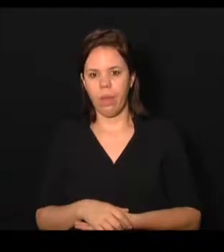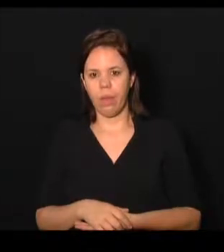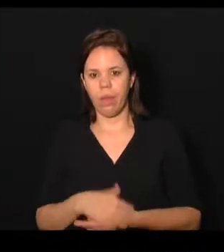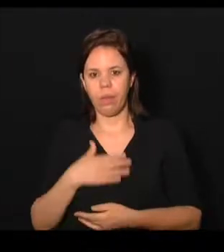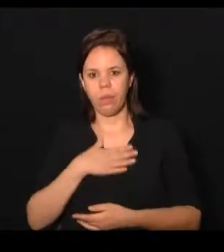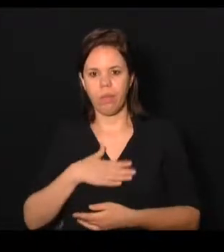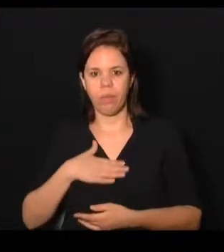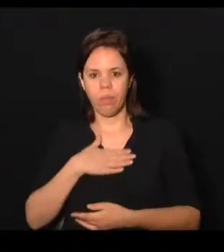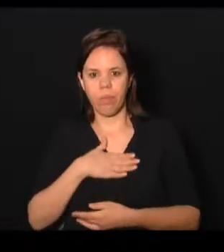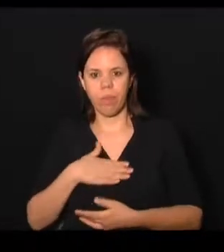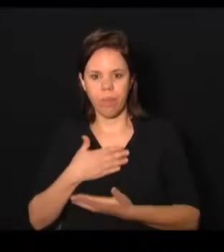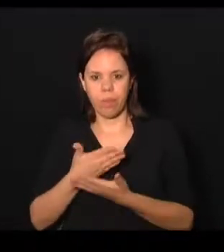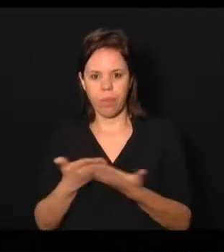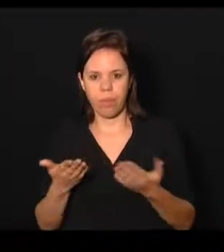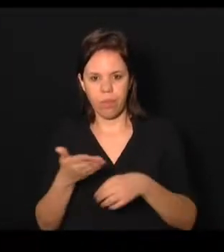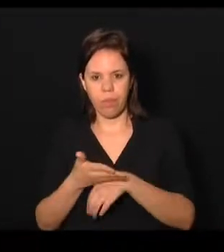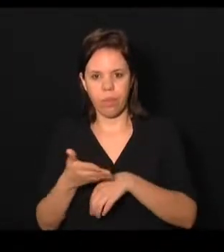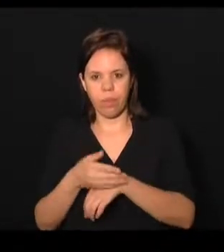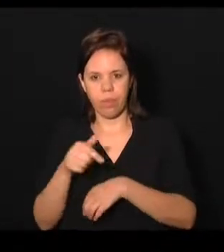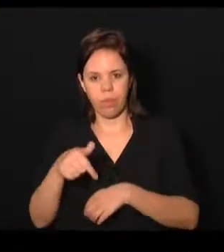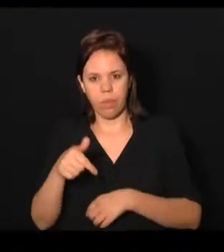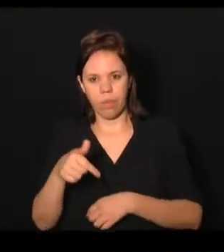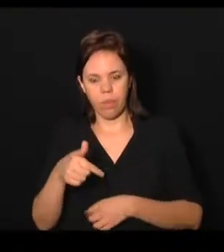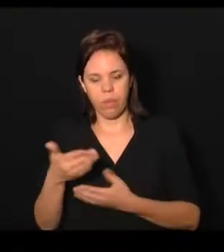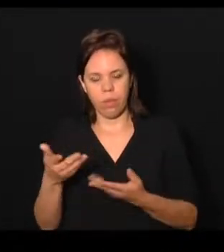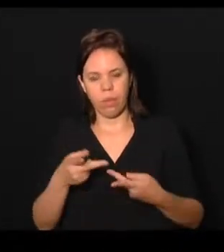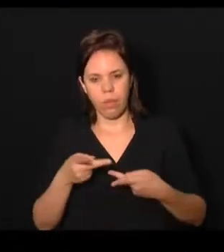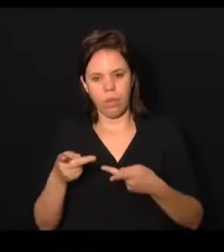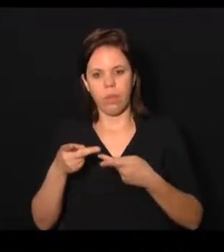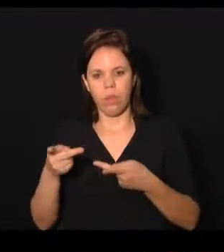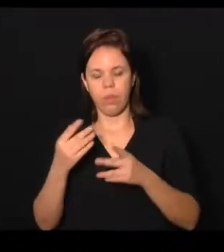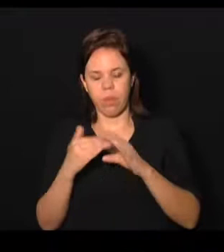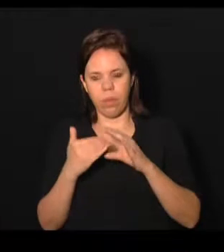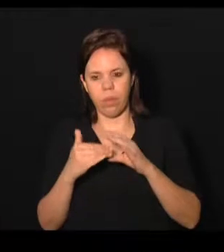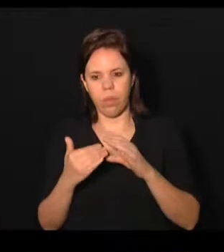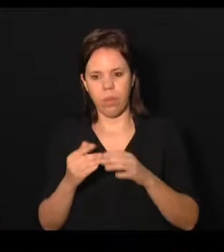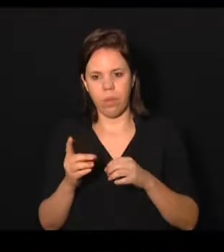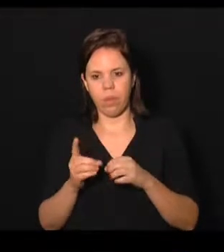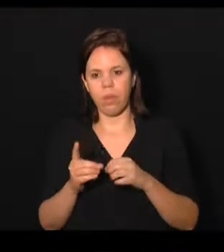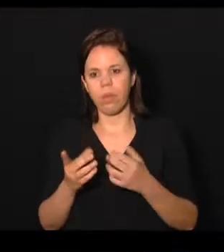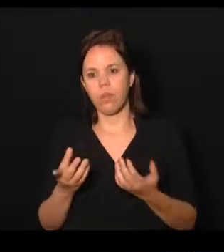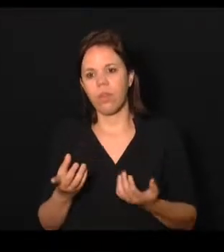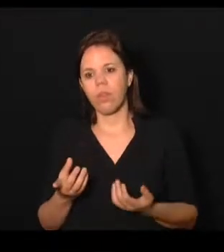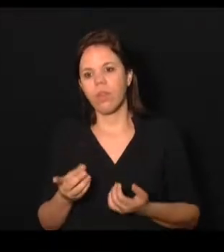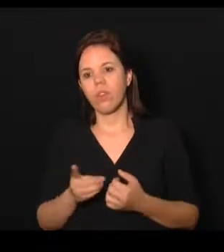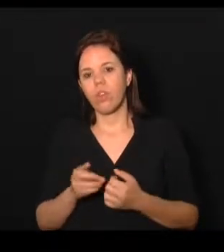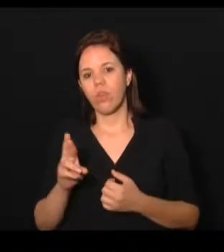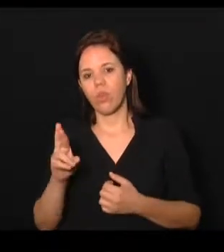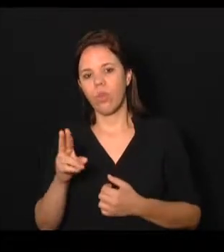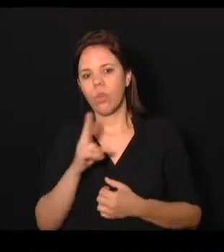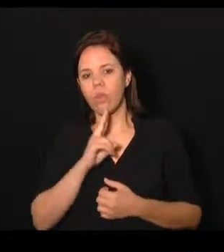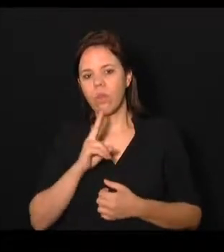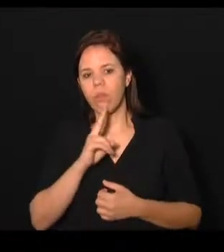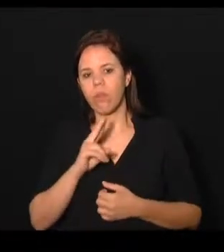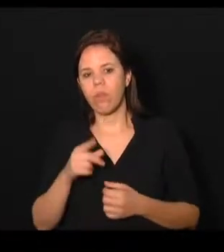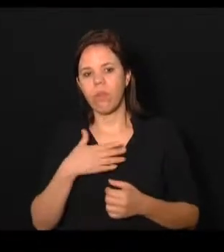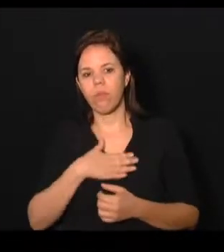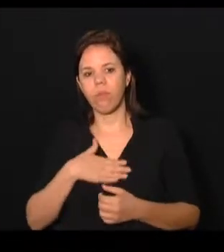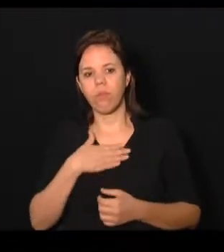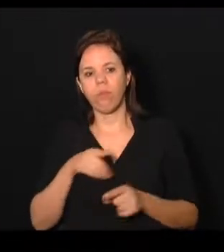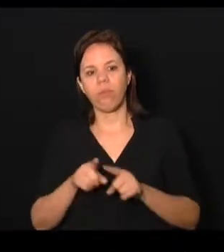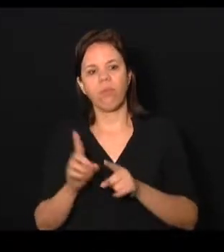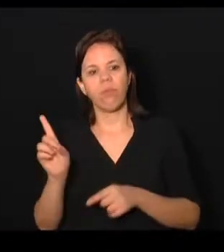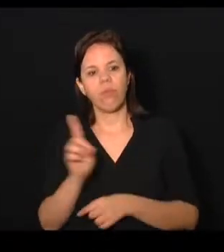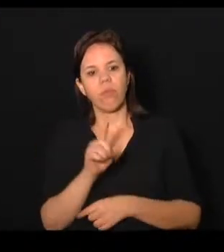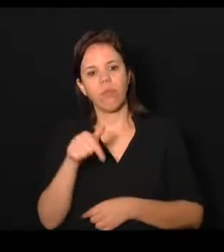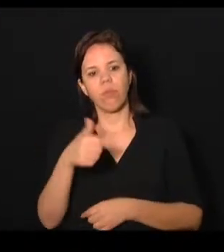satisfeito de participar. Eu recebi o convite por e-mail do Dr. Nelson e fico satisfeito em